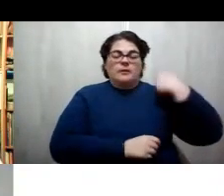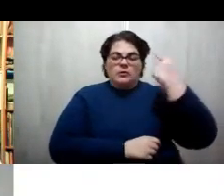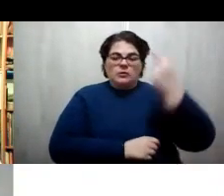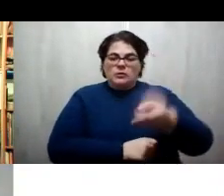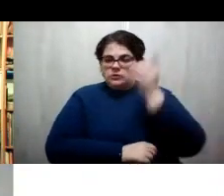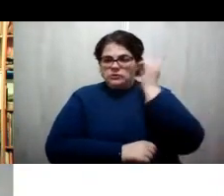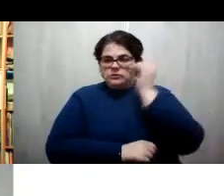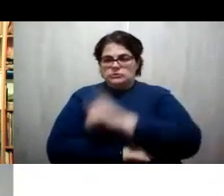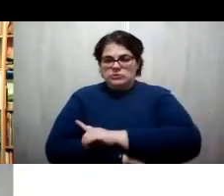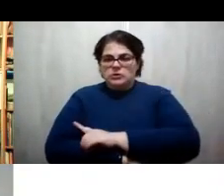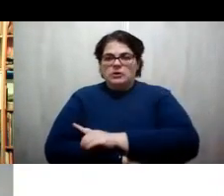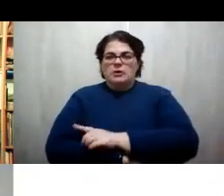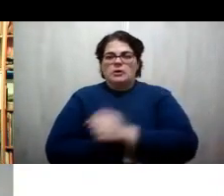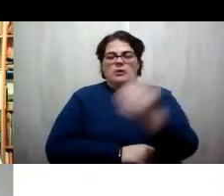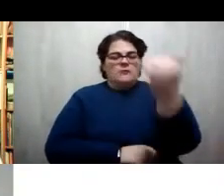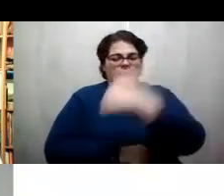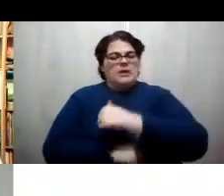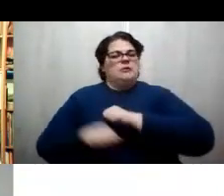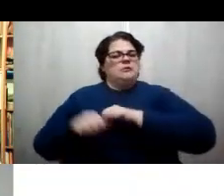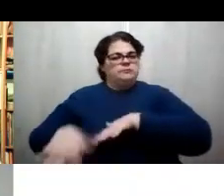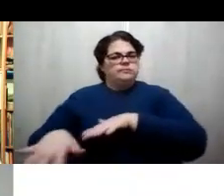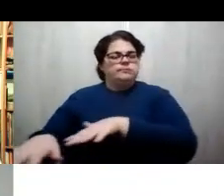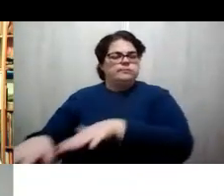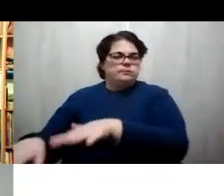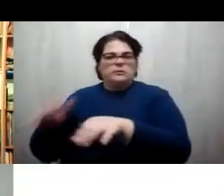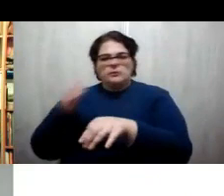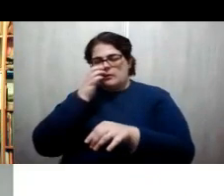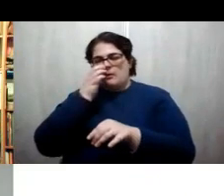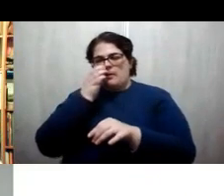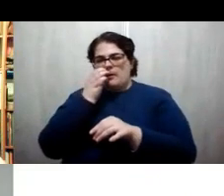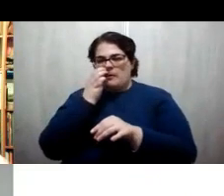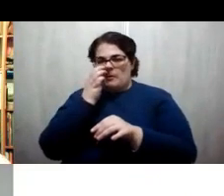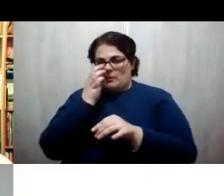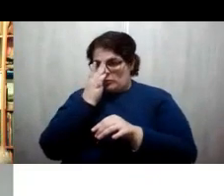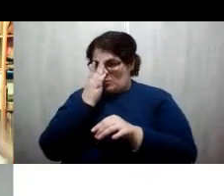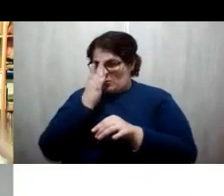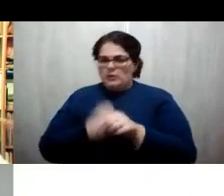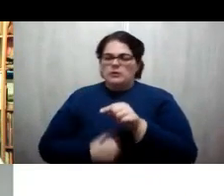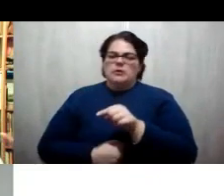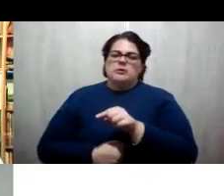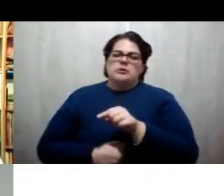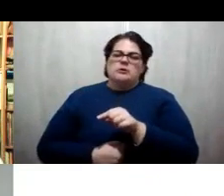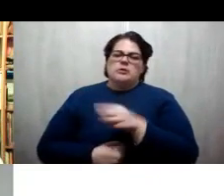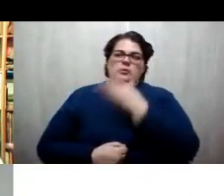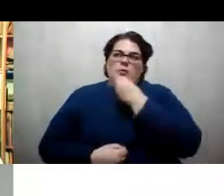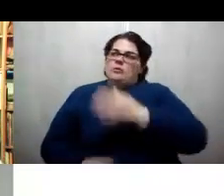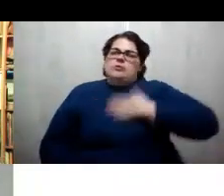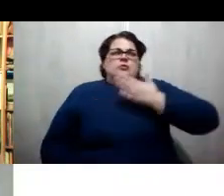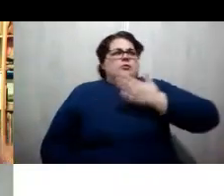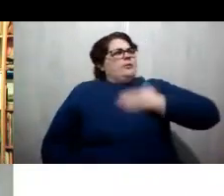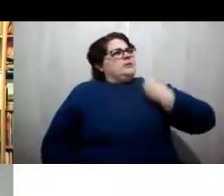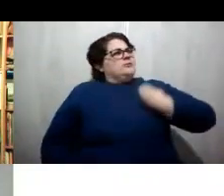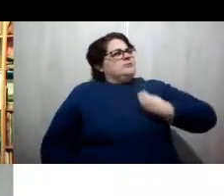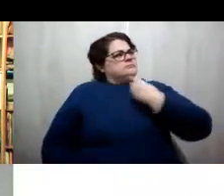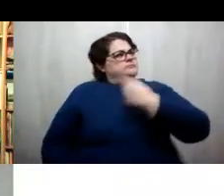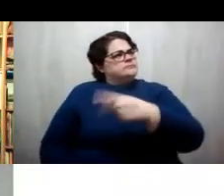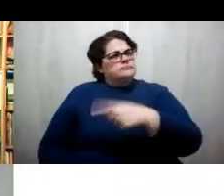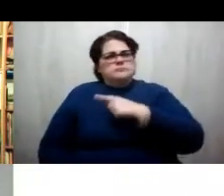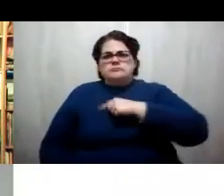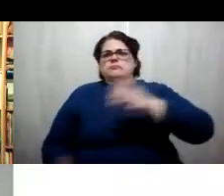sambódromo, assistir ao desfile das escolas. E teve a maior surpresa da vida dele com o recurso